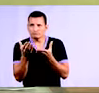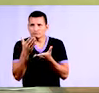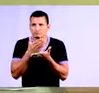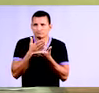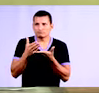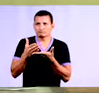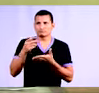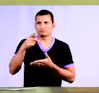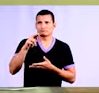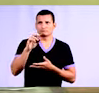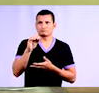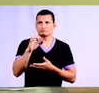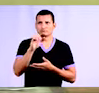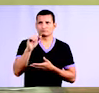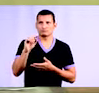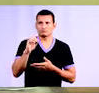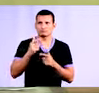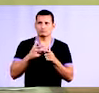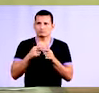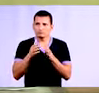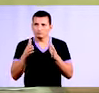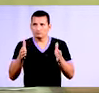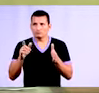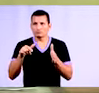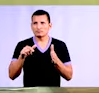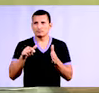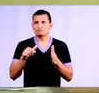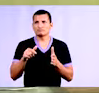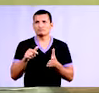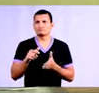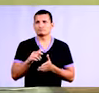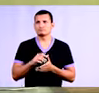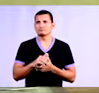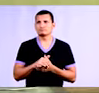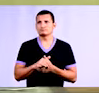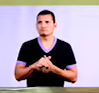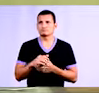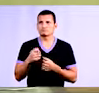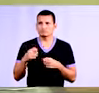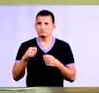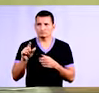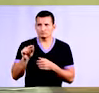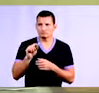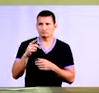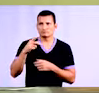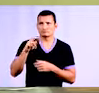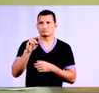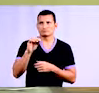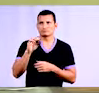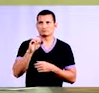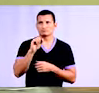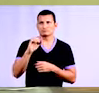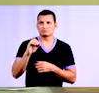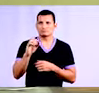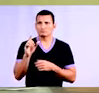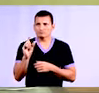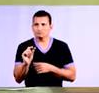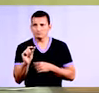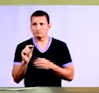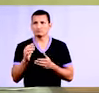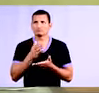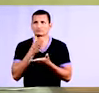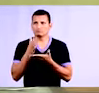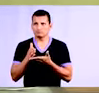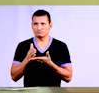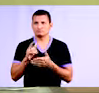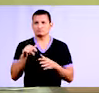porque o tamanho do processo é maior do que eu tenho em memória. Então, tem que escolher um processo menor para colocar. Então, era uma